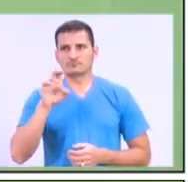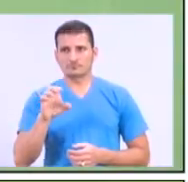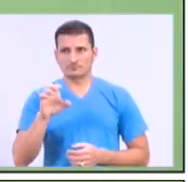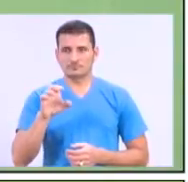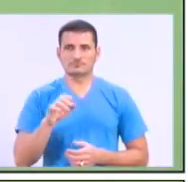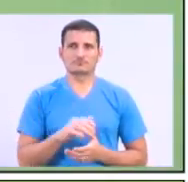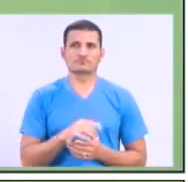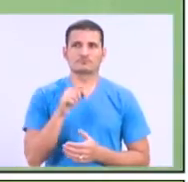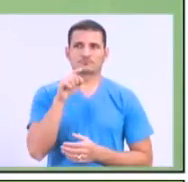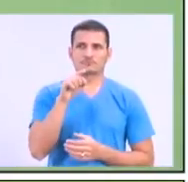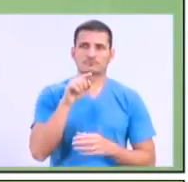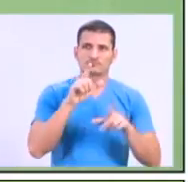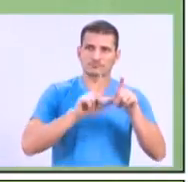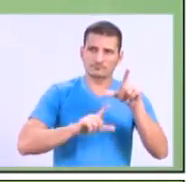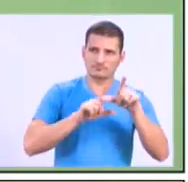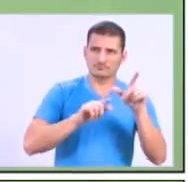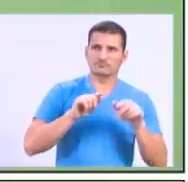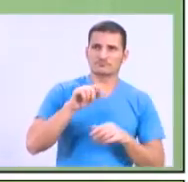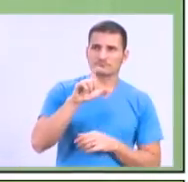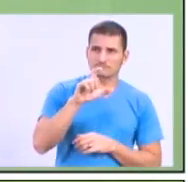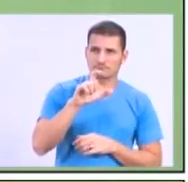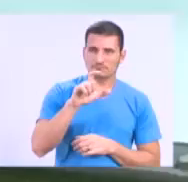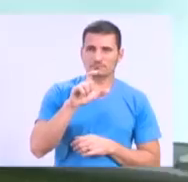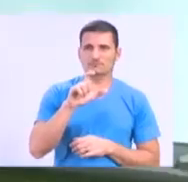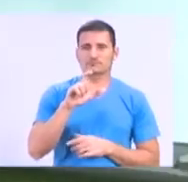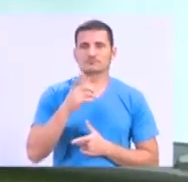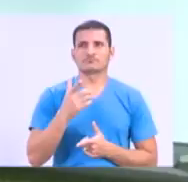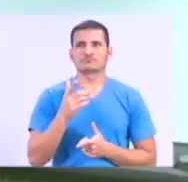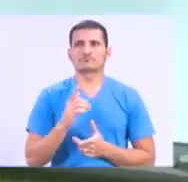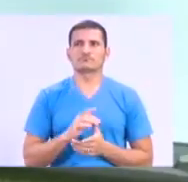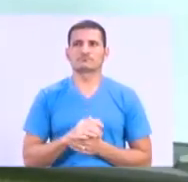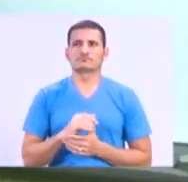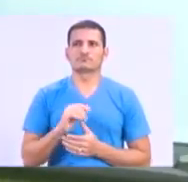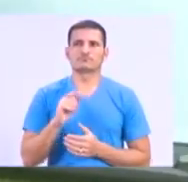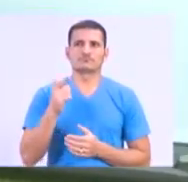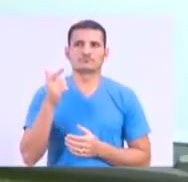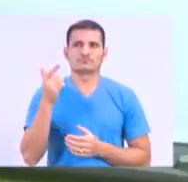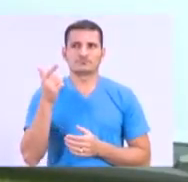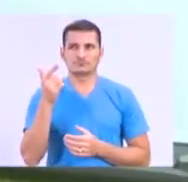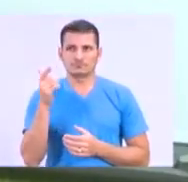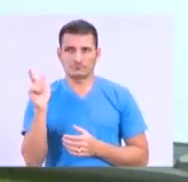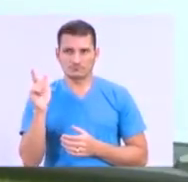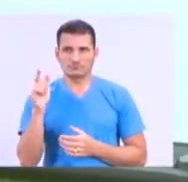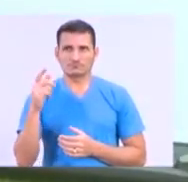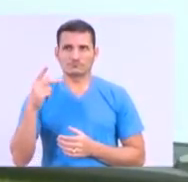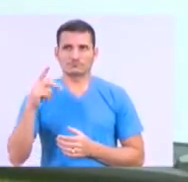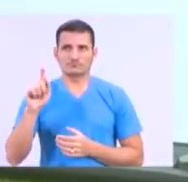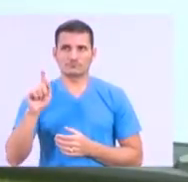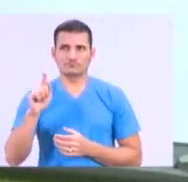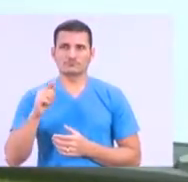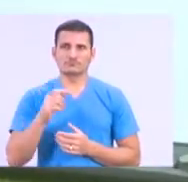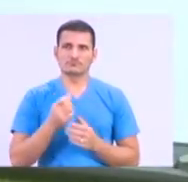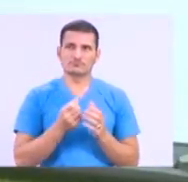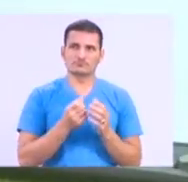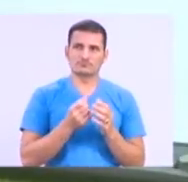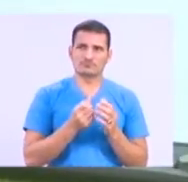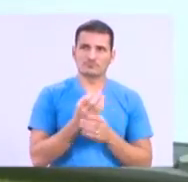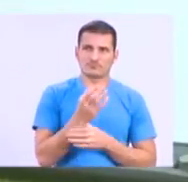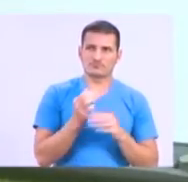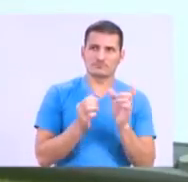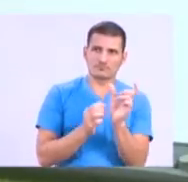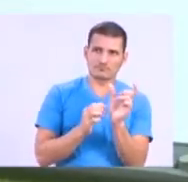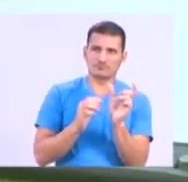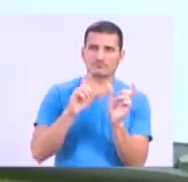em maiúsculo terá que ser representado no futuro, lá em outra parte do código, em maiúsculo. Criou variáveis em minúsculo, você tem